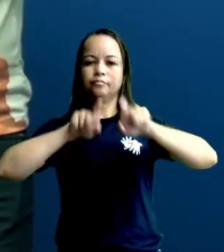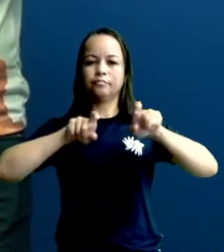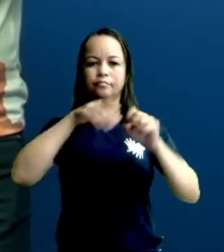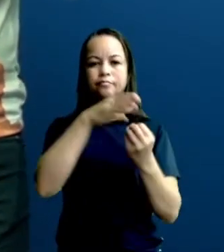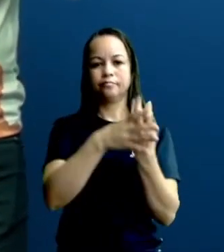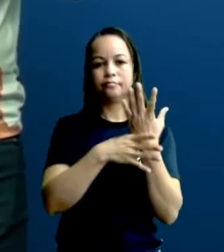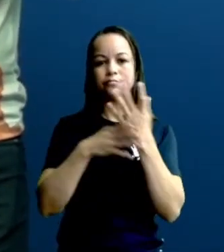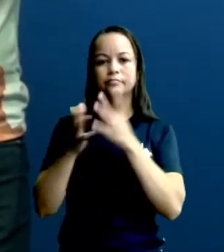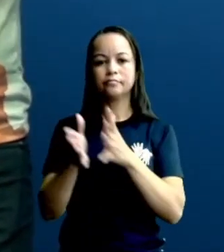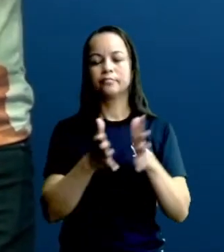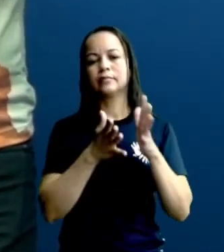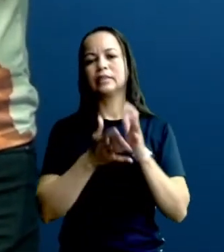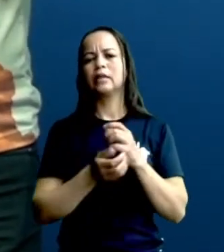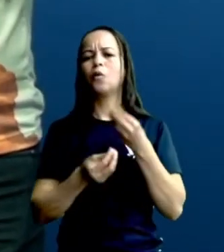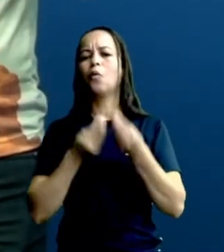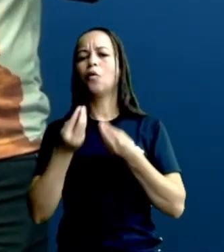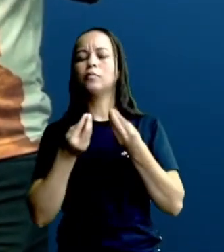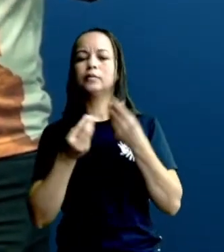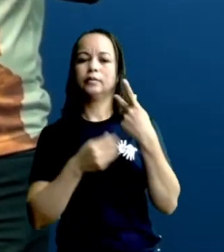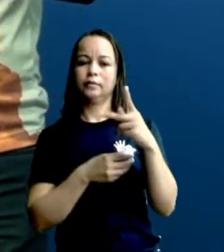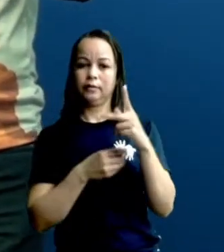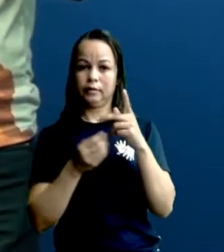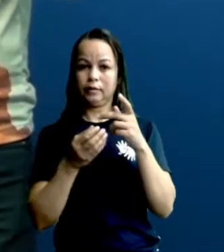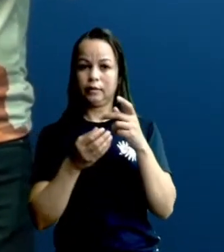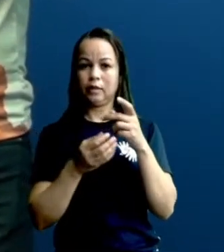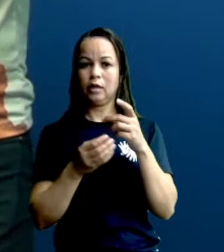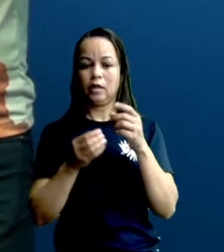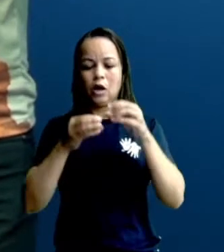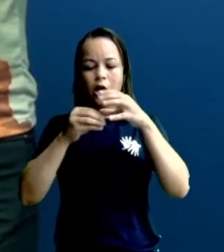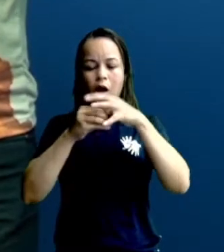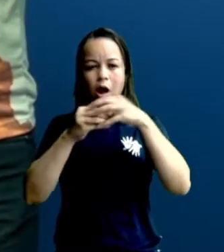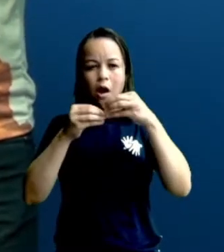seria essa dupla hélice do DNA.